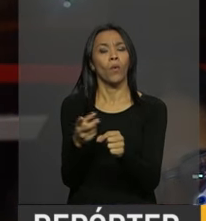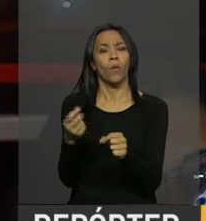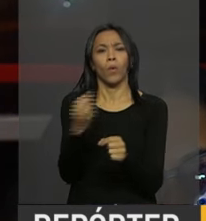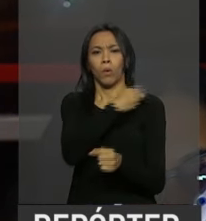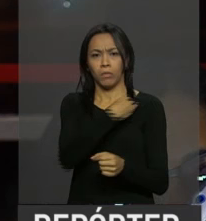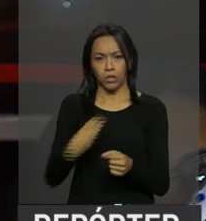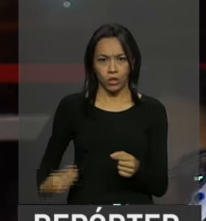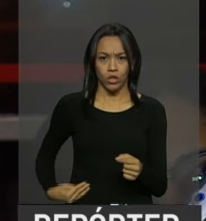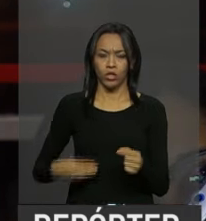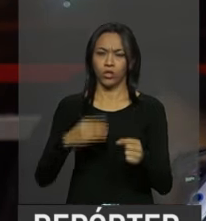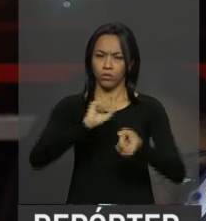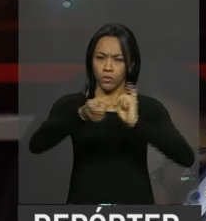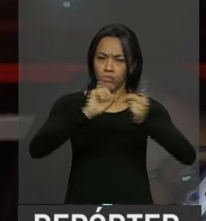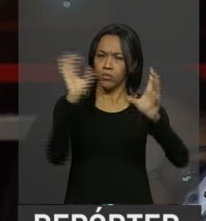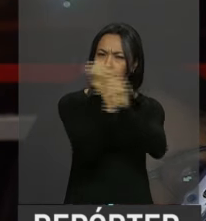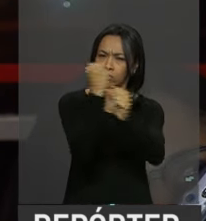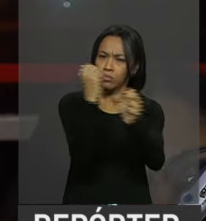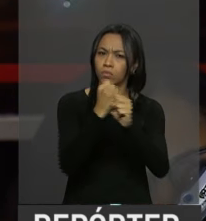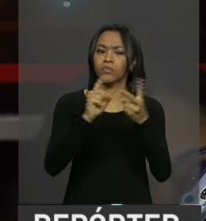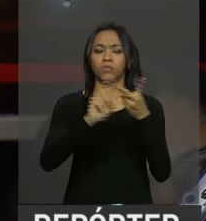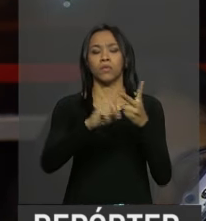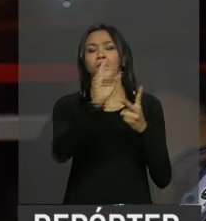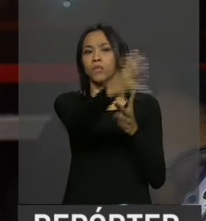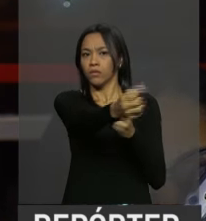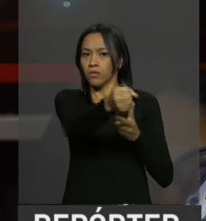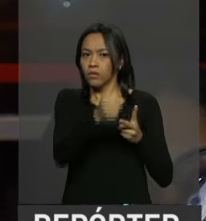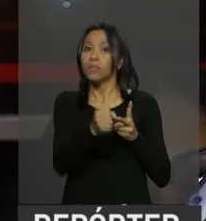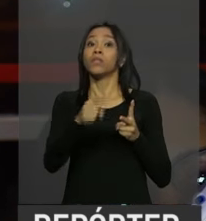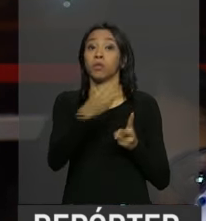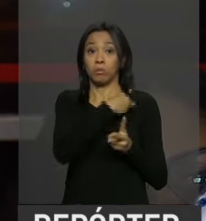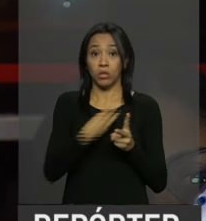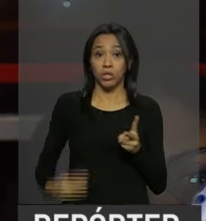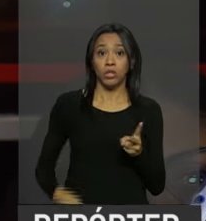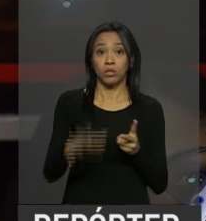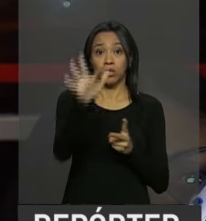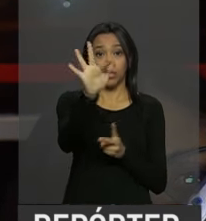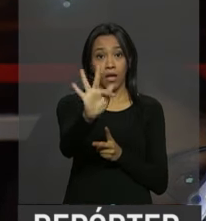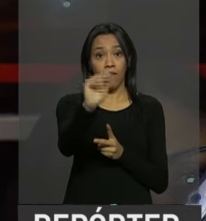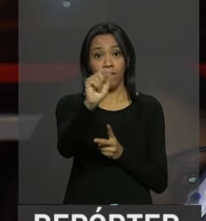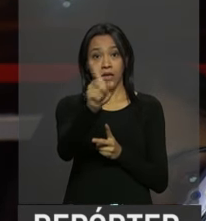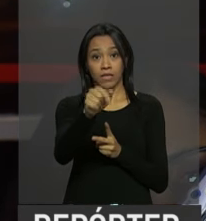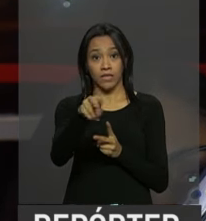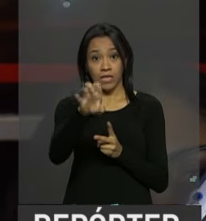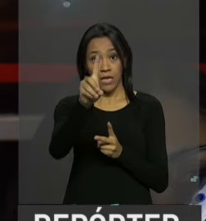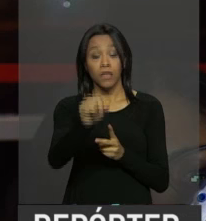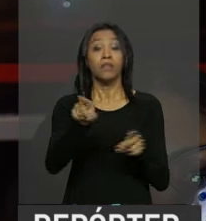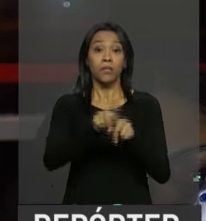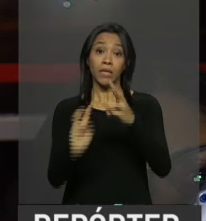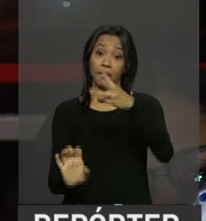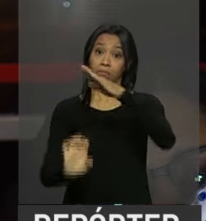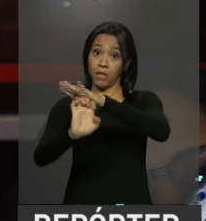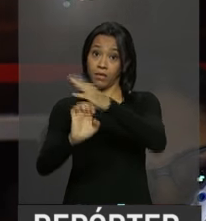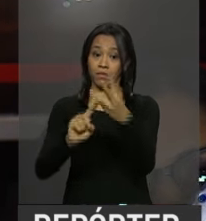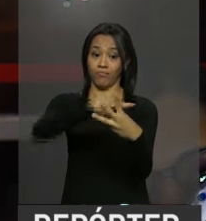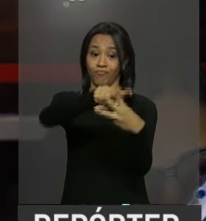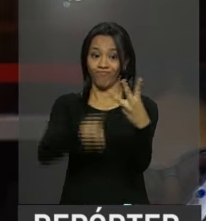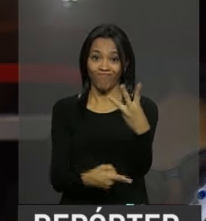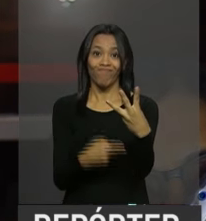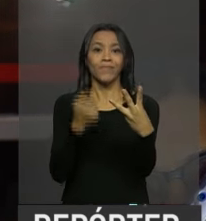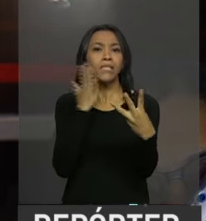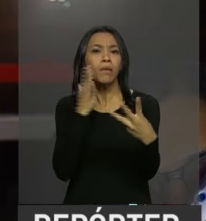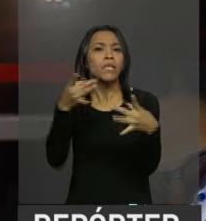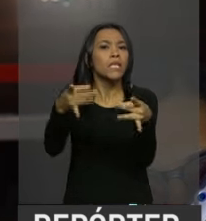planejamento, representante da fazenda e o presidente da Eletrobras, pra gente poder, enfim, aprofundar um pouco mais o